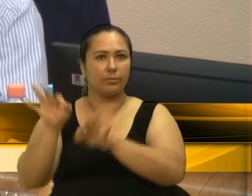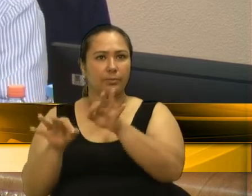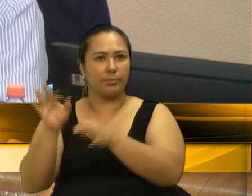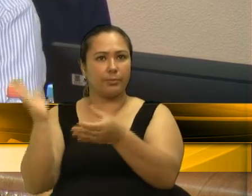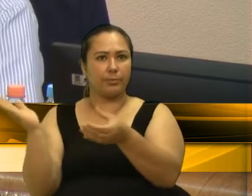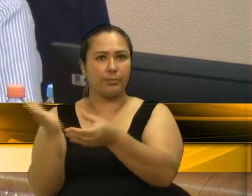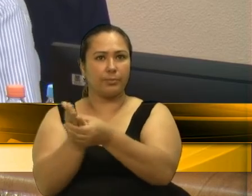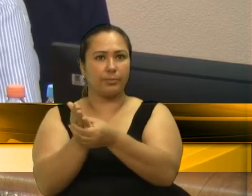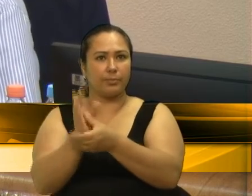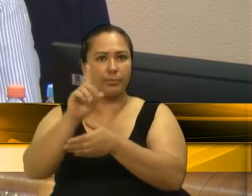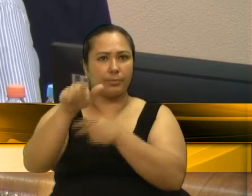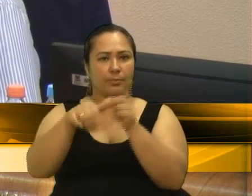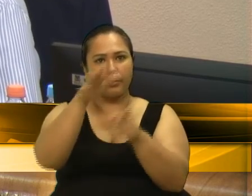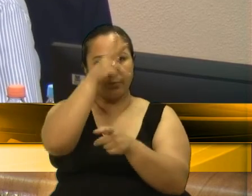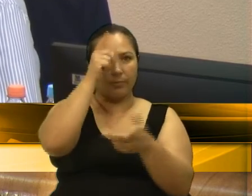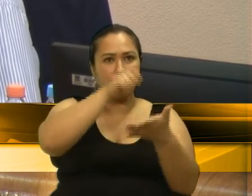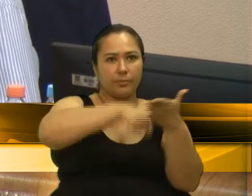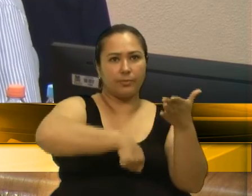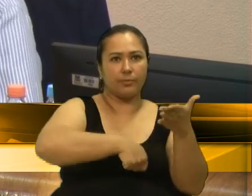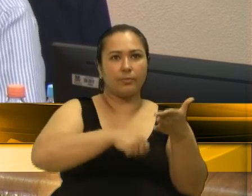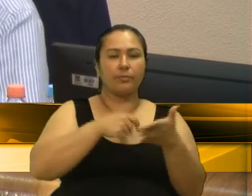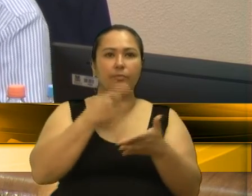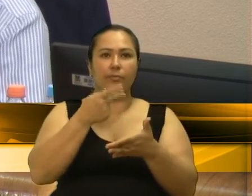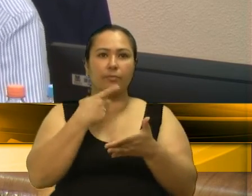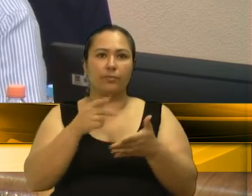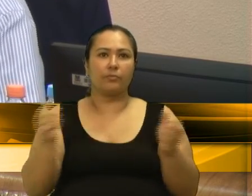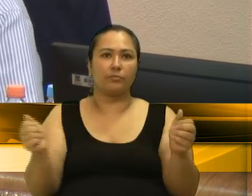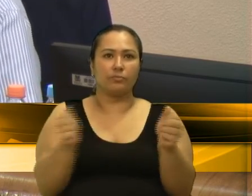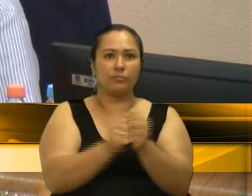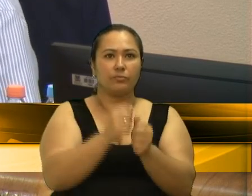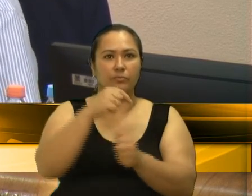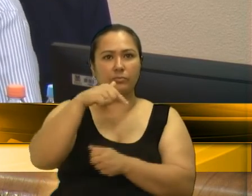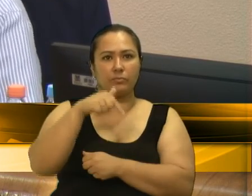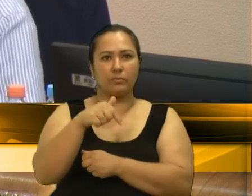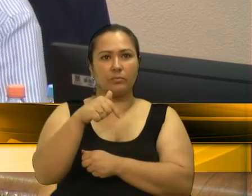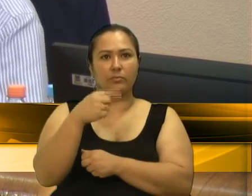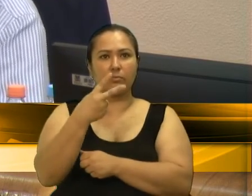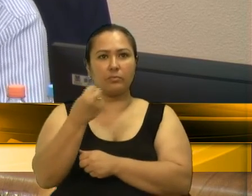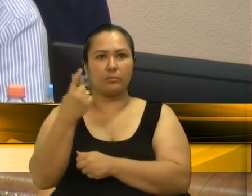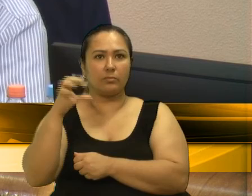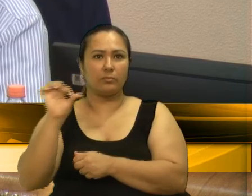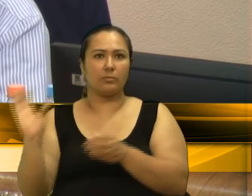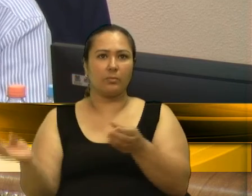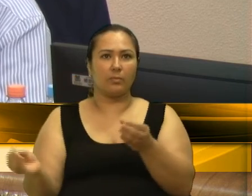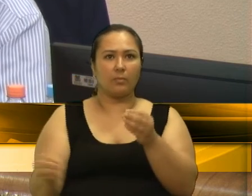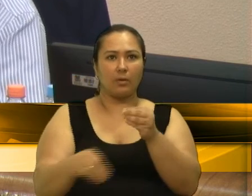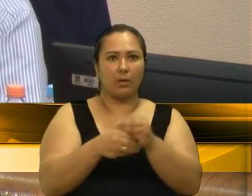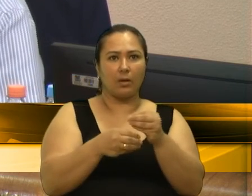presidente no fim assinada, determina a juntada da ata número 7/2019, anexa